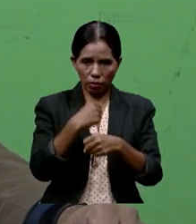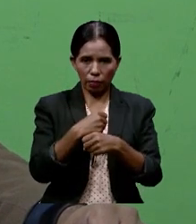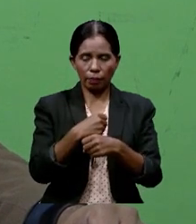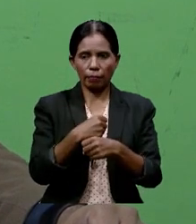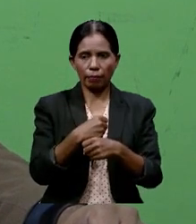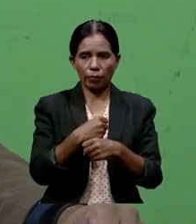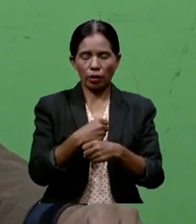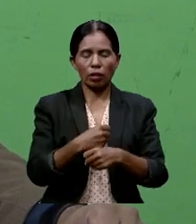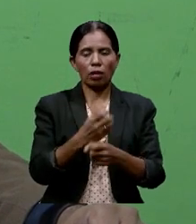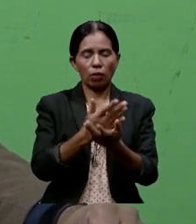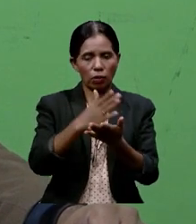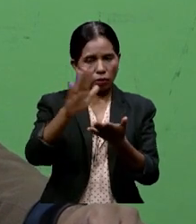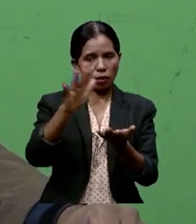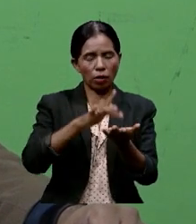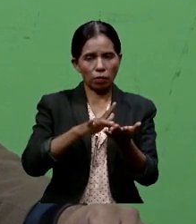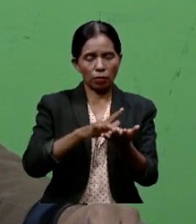compras